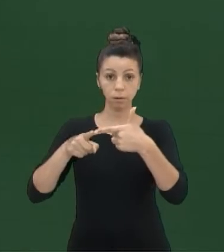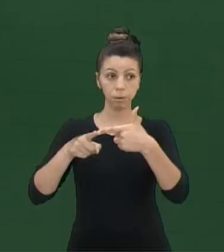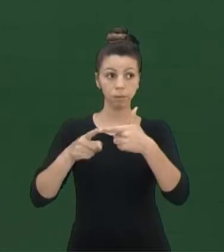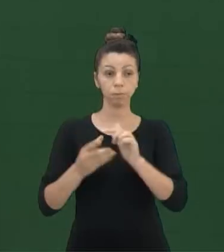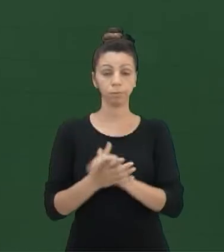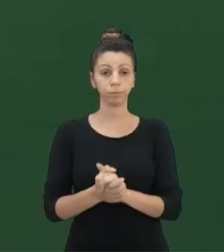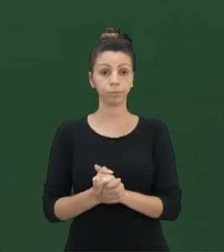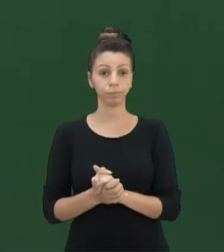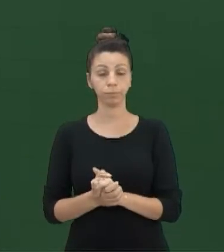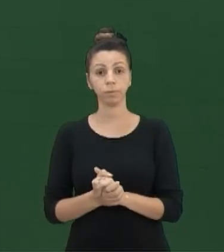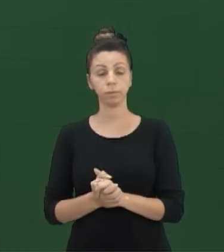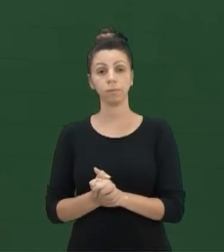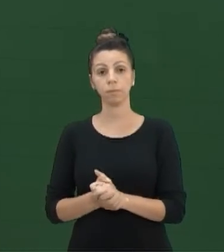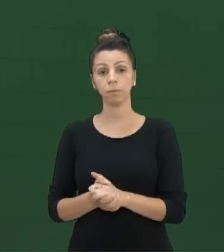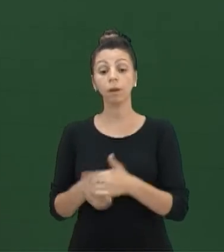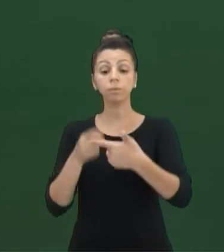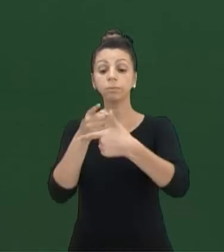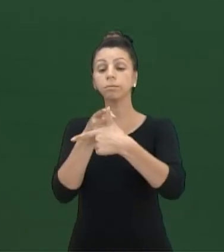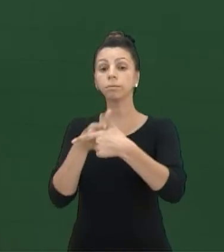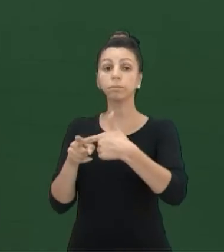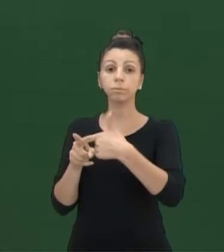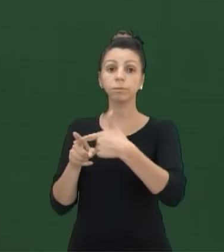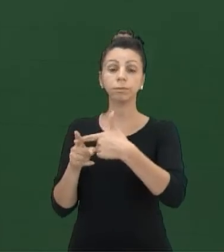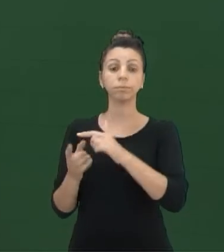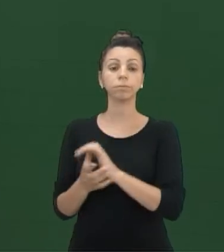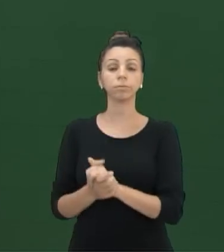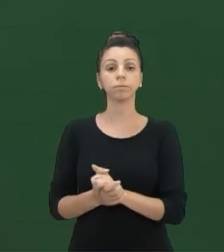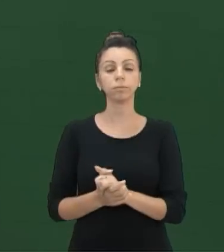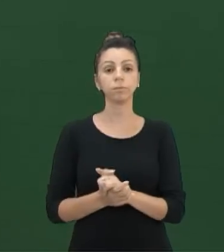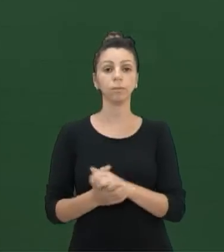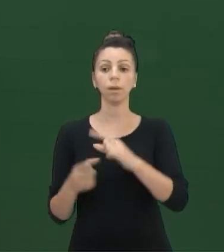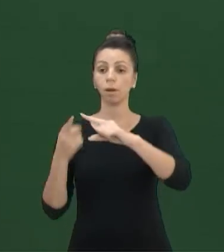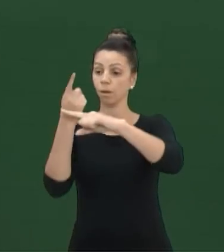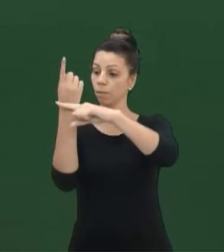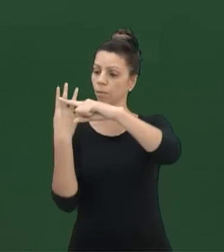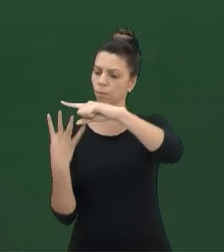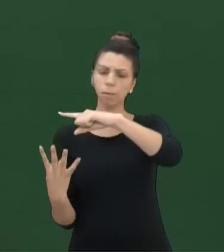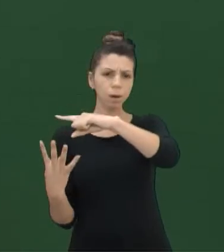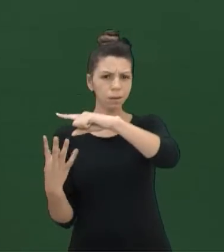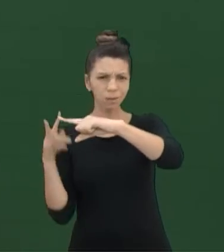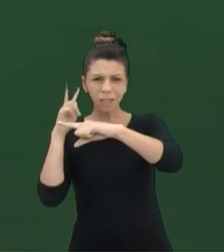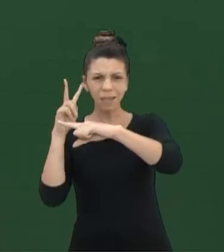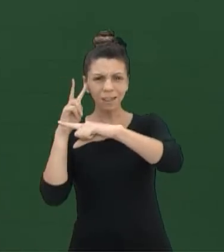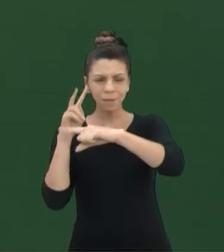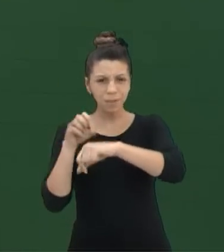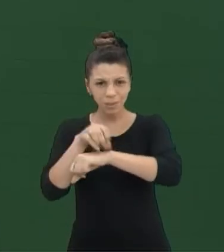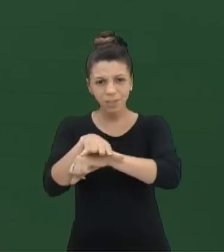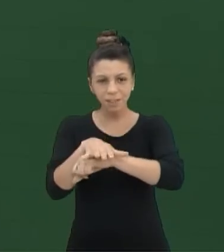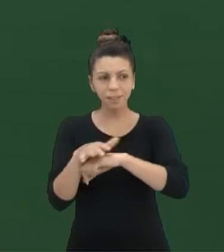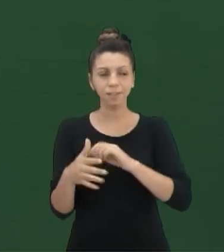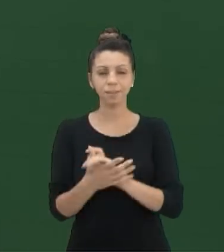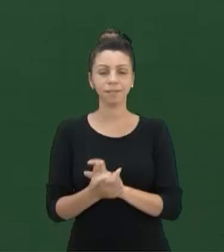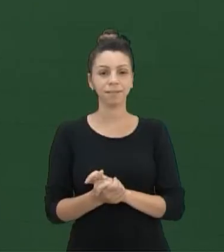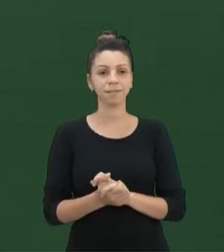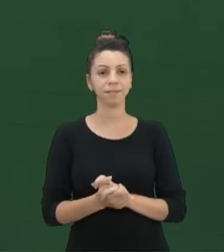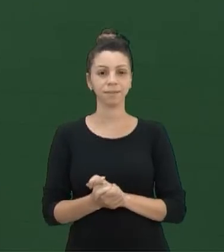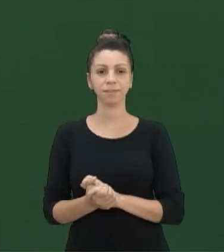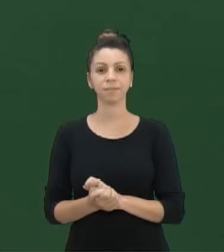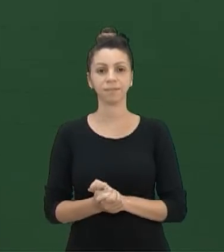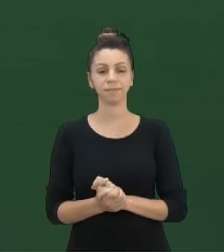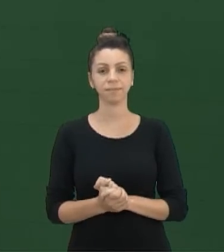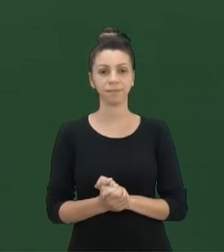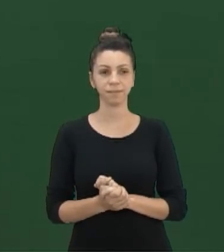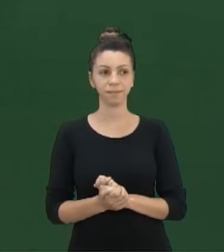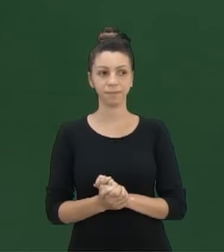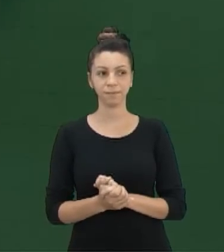quê? Ora, eu acabei de dizer que a quarta era 1/4 da fração de um alqueire. Então a gente vai ter que trabalhar 1/4 da